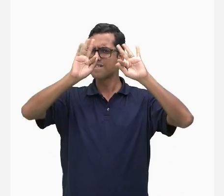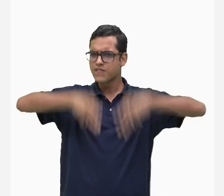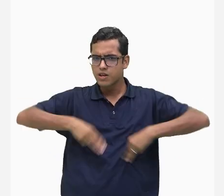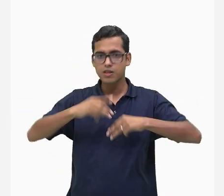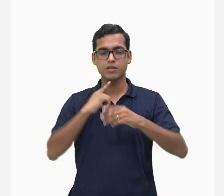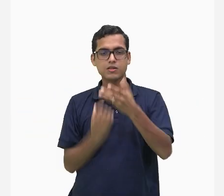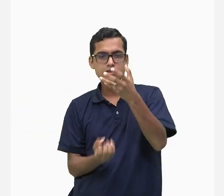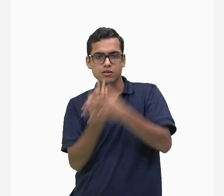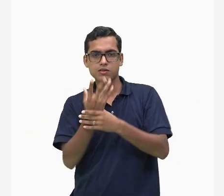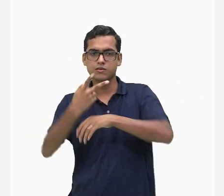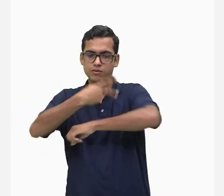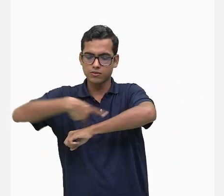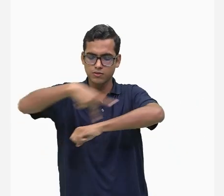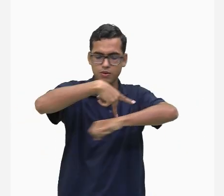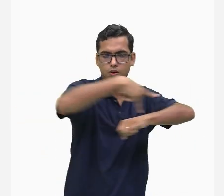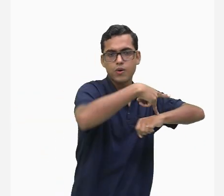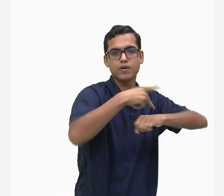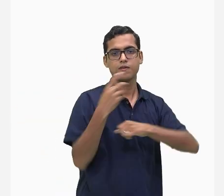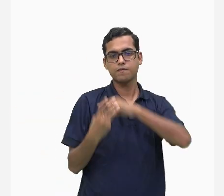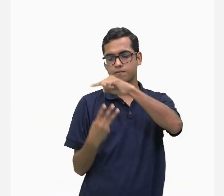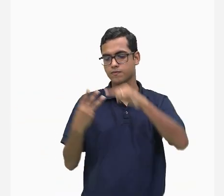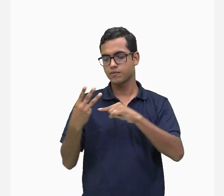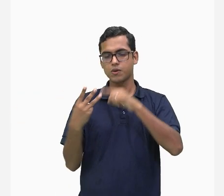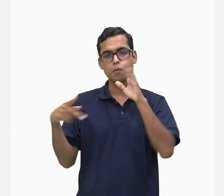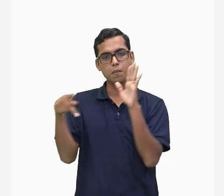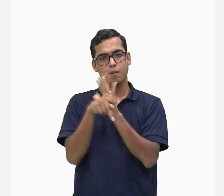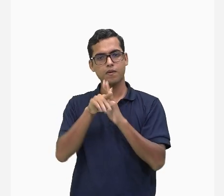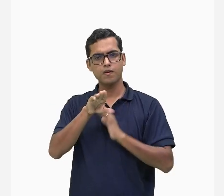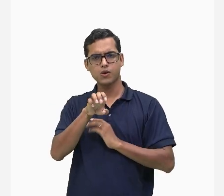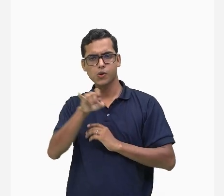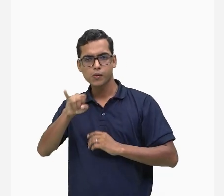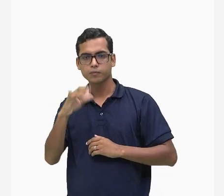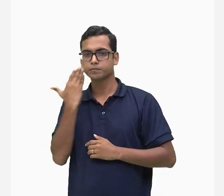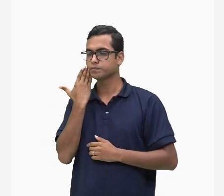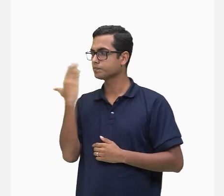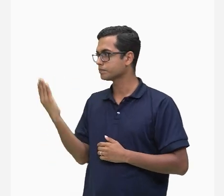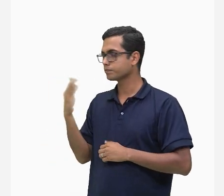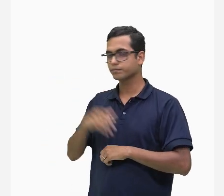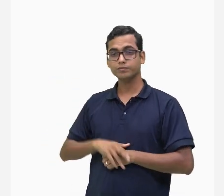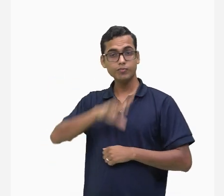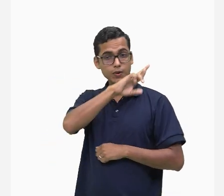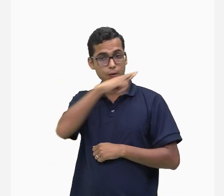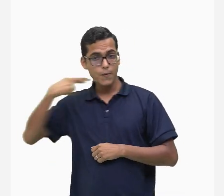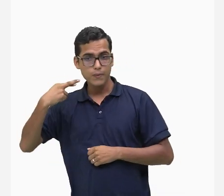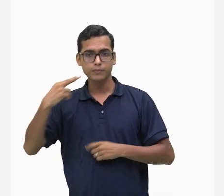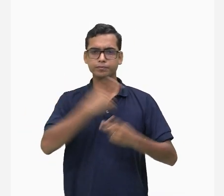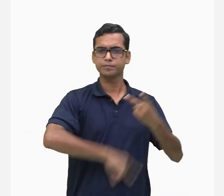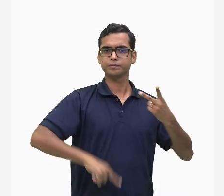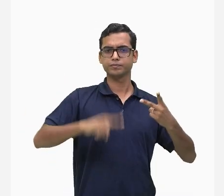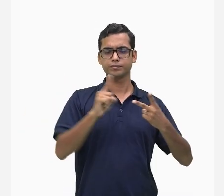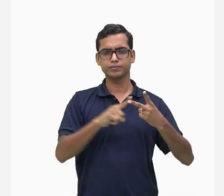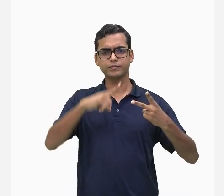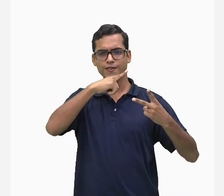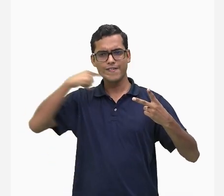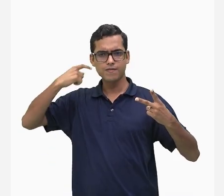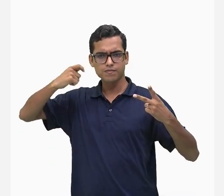Soviética, acabaram fundando a SEI. No caso, a Rússia, a